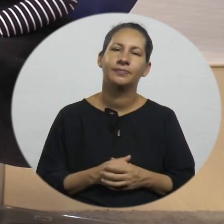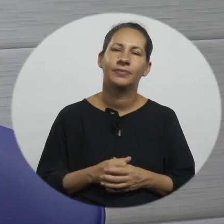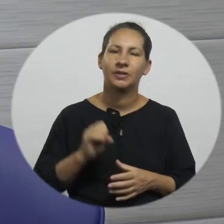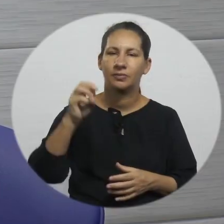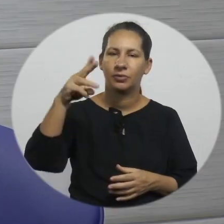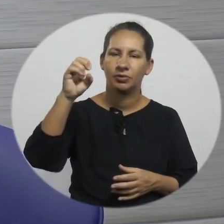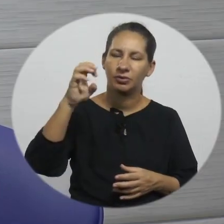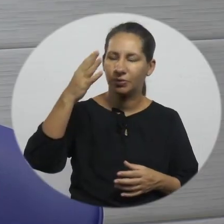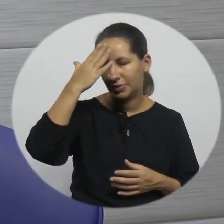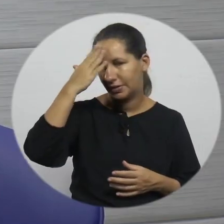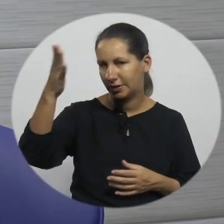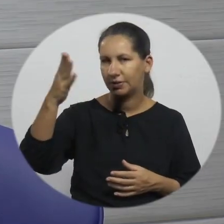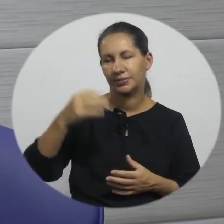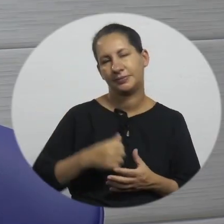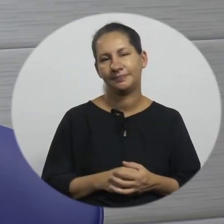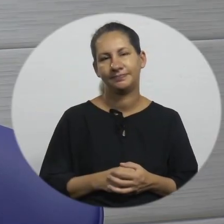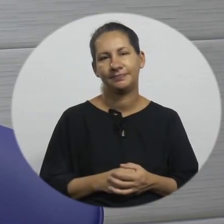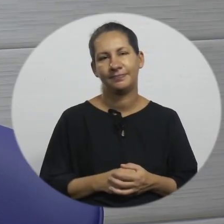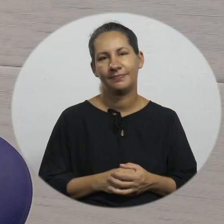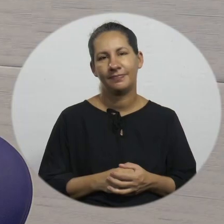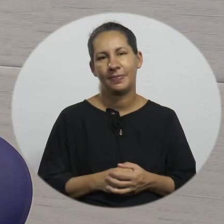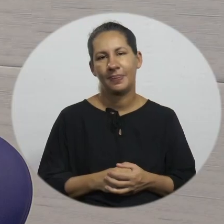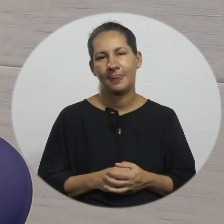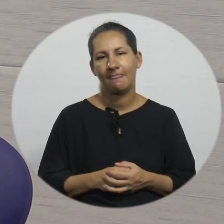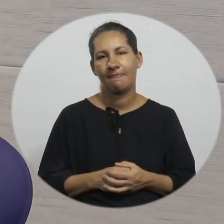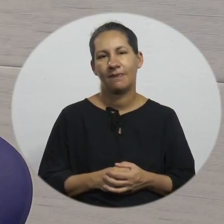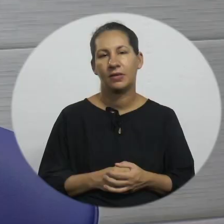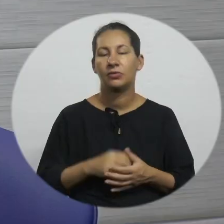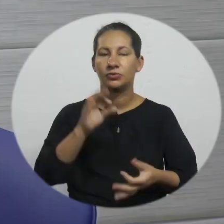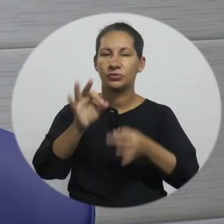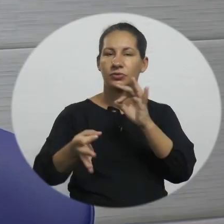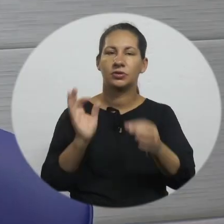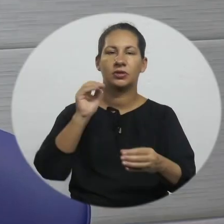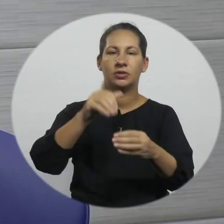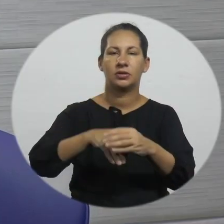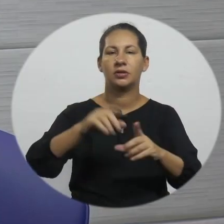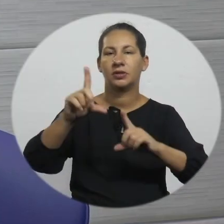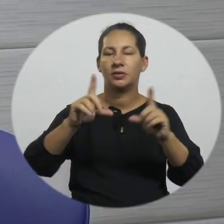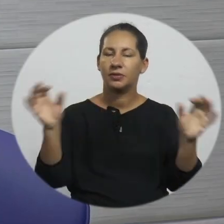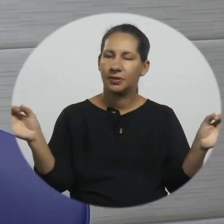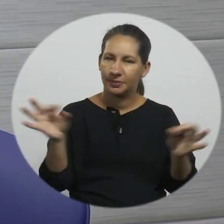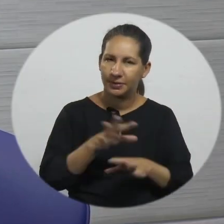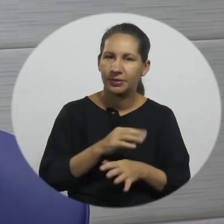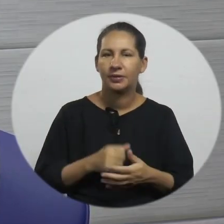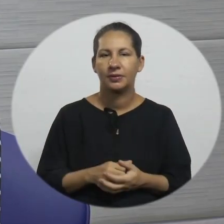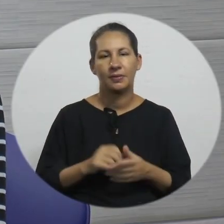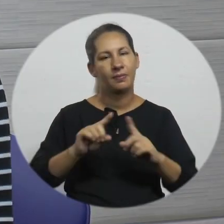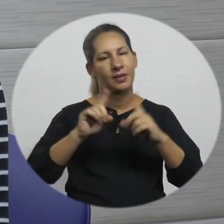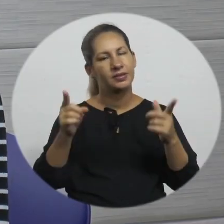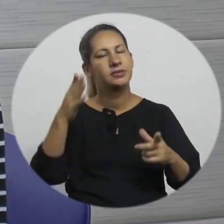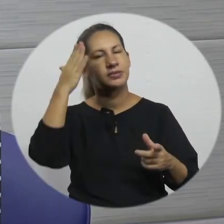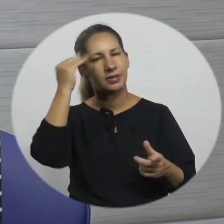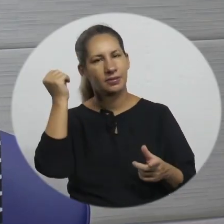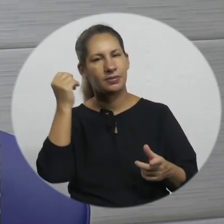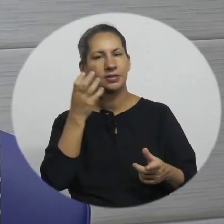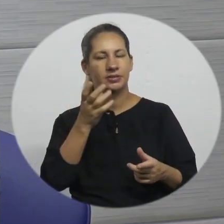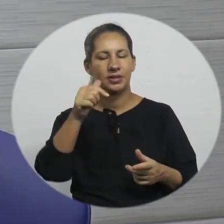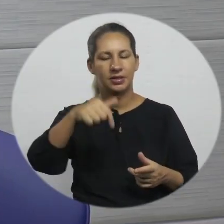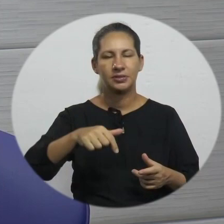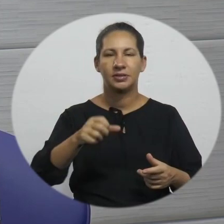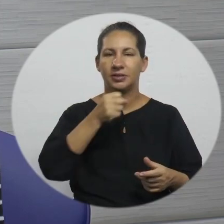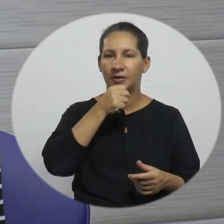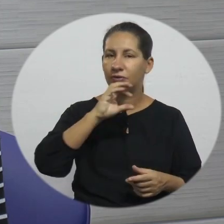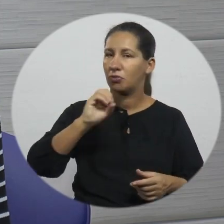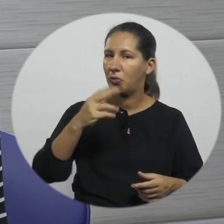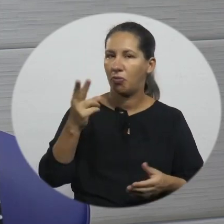proteção. Simone, muito obrigada pela sua participação. Nada. E o Justiça Eleitoral na TV de hoje fica por aqui, mas você já sabe, se quiser